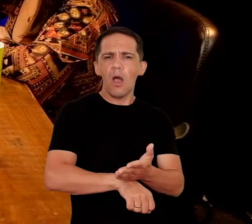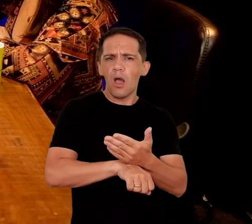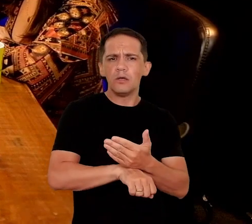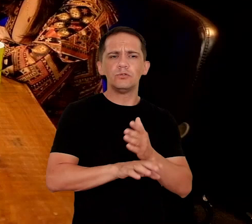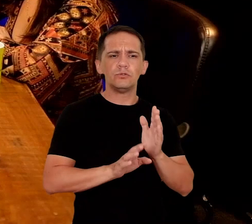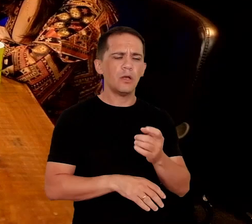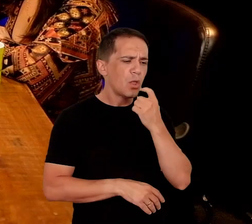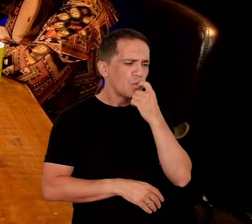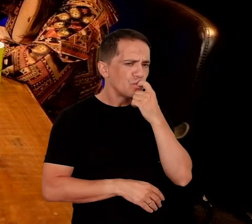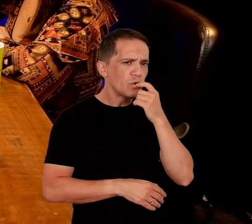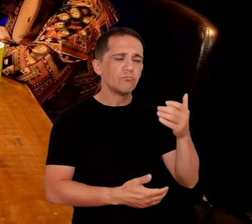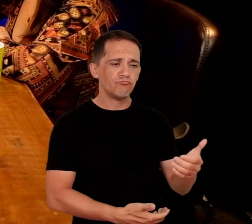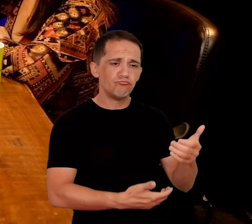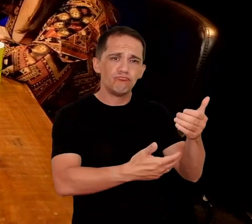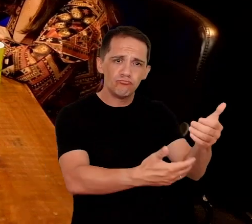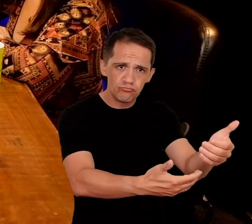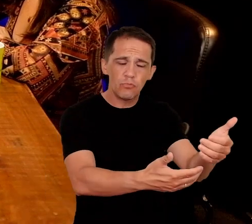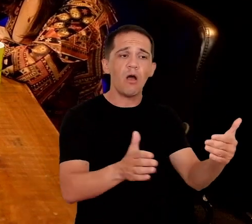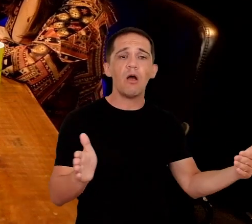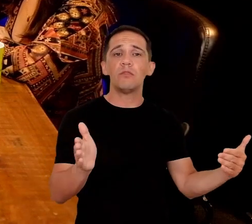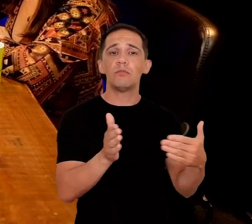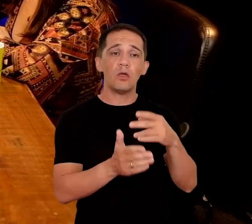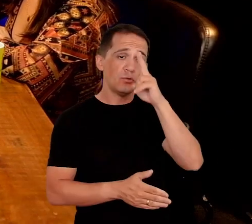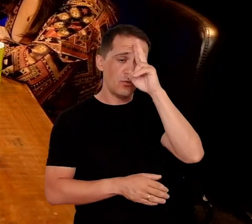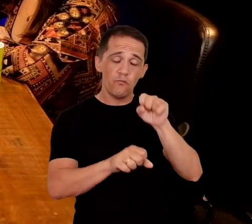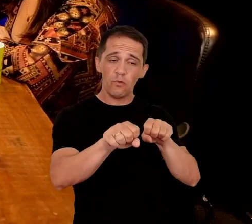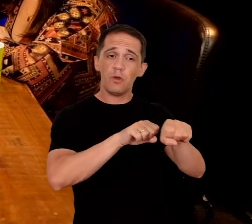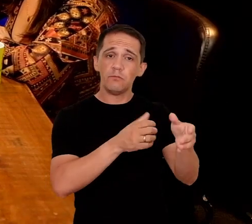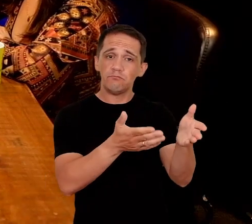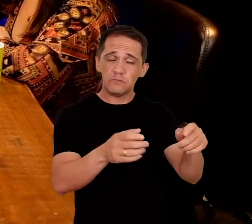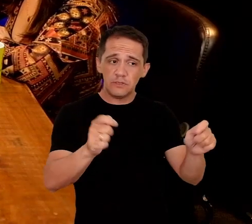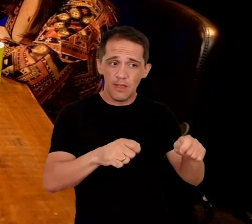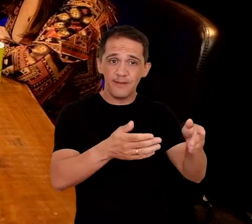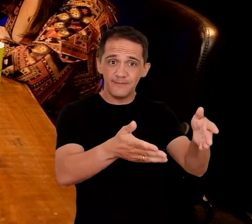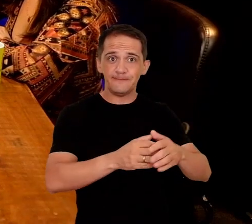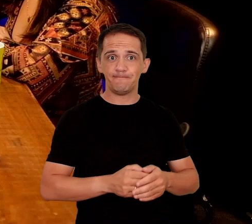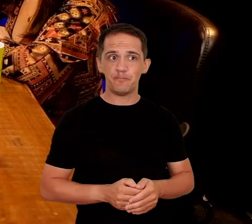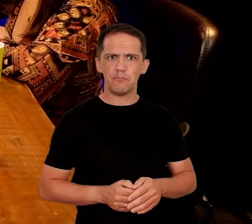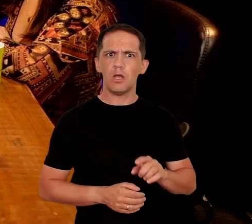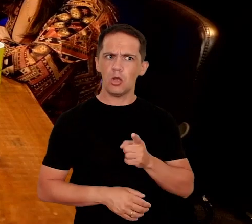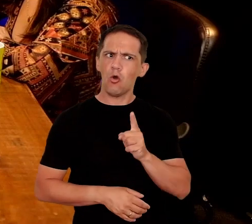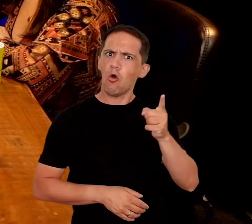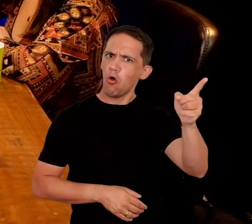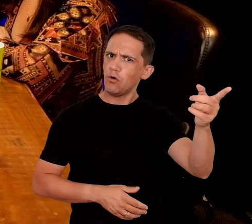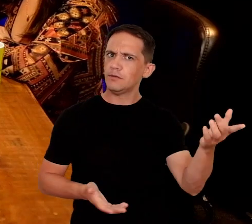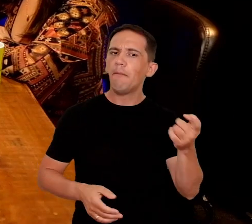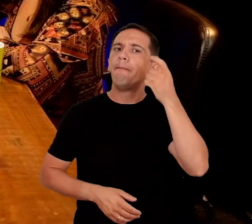do pré até a formação do ensino médio, né? Só que, assim, lá, por exemplo, os da EMS que saem ali para o ensino médio, por exemplo,